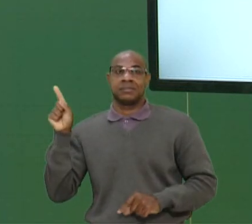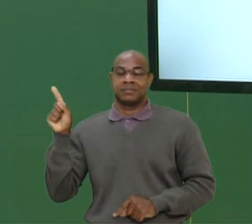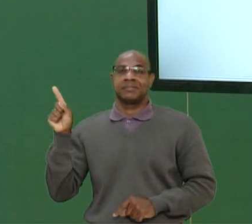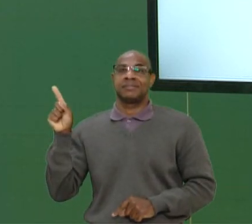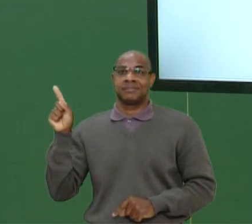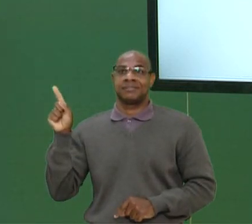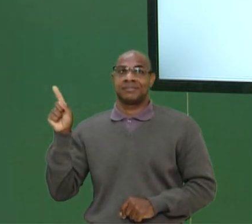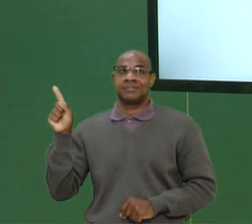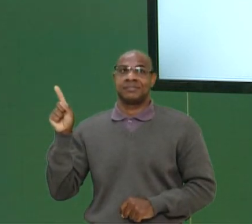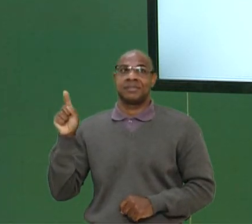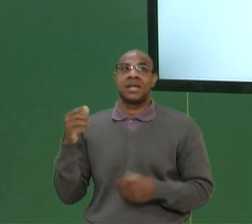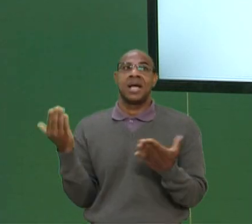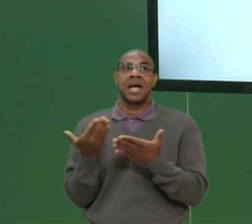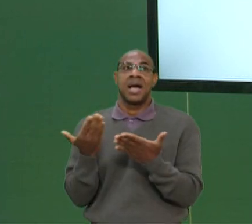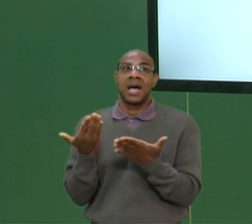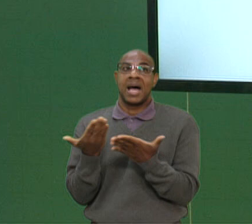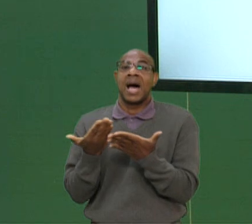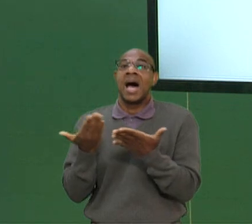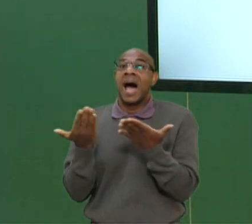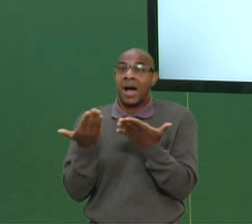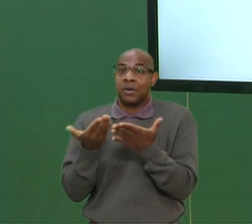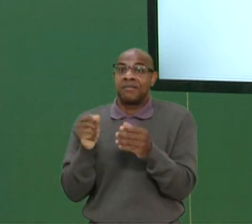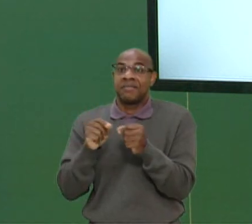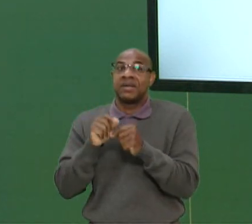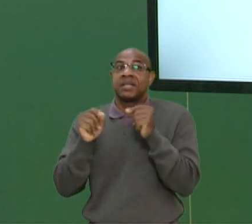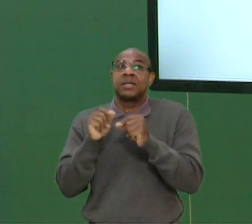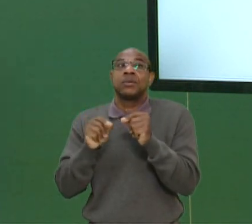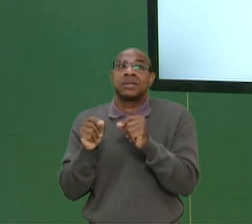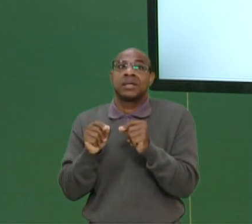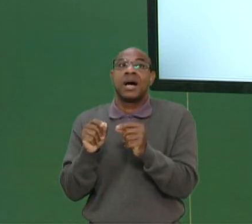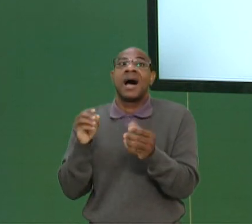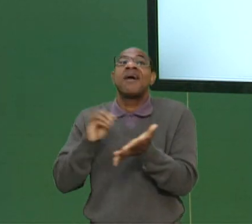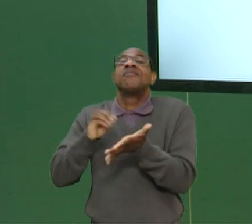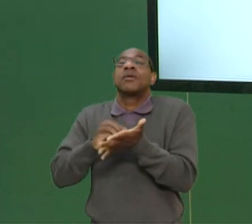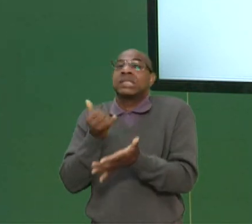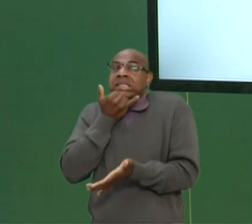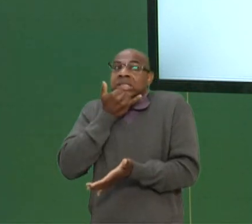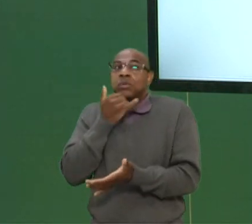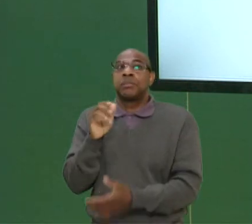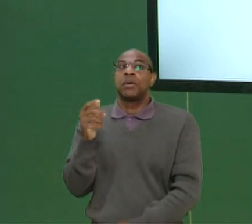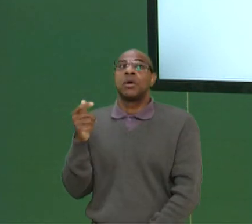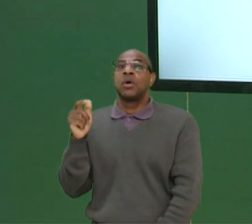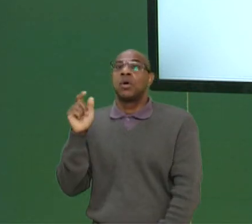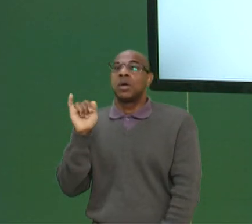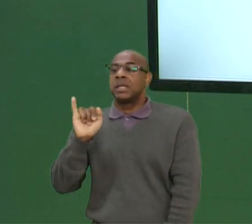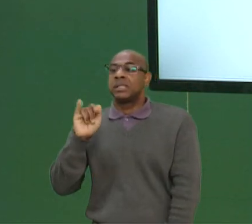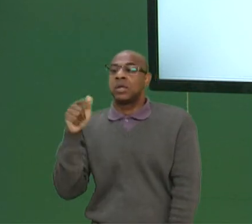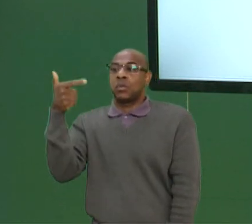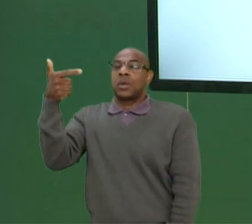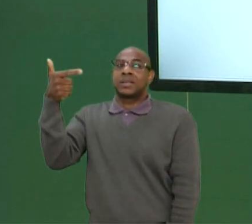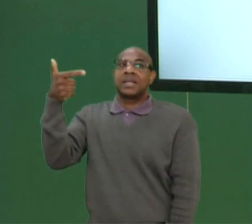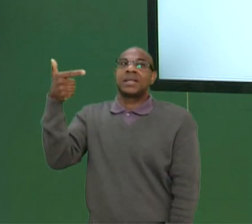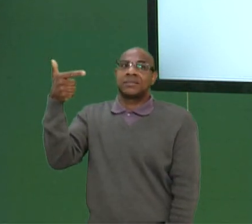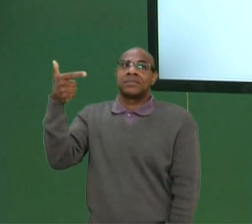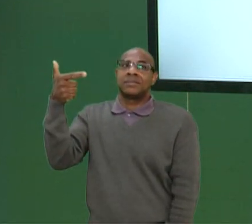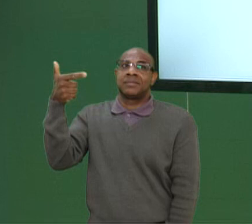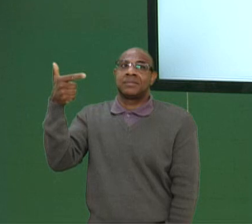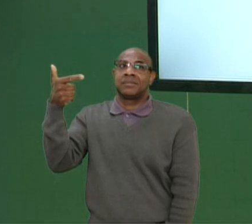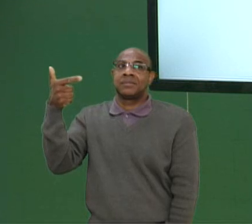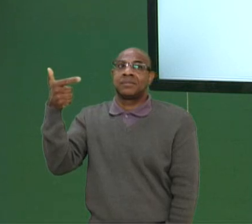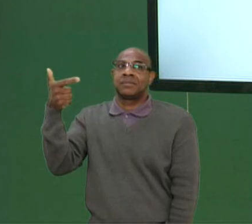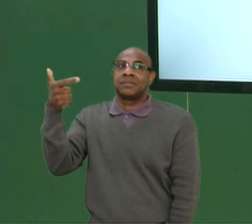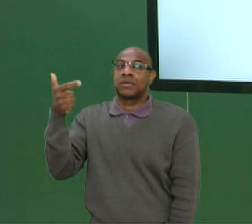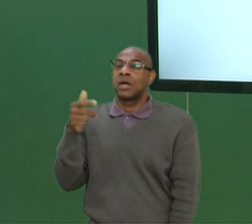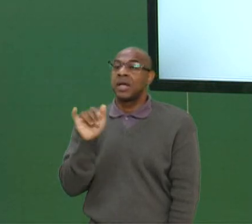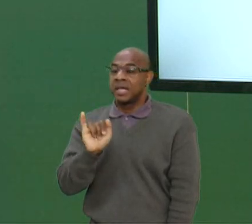com parte i ao quadrado. Ah, já estava comendo aqui o quadrado. Nós sabemos que o i ao quadrado é o quê?